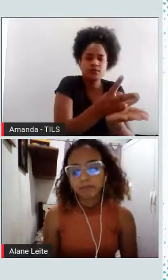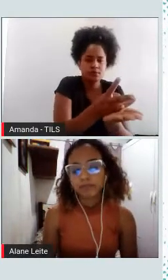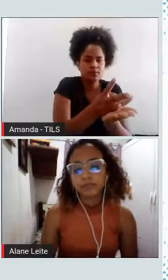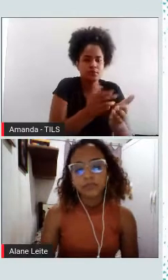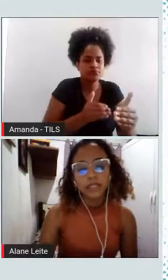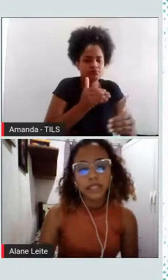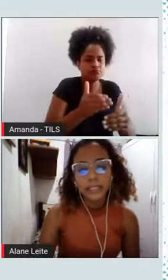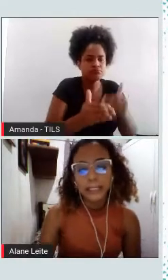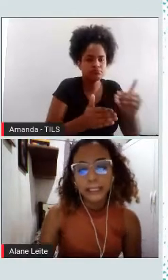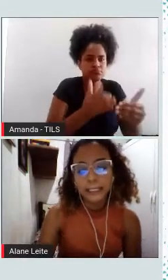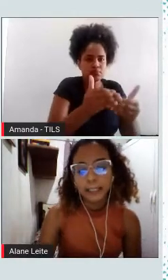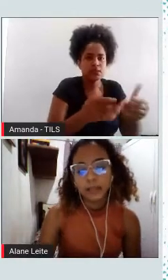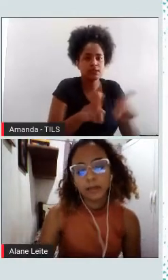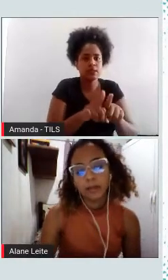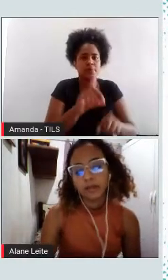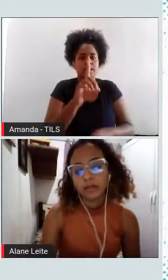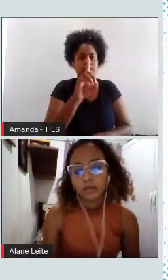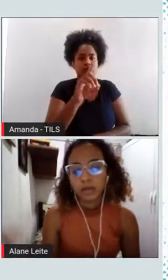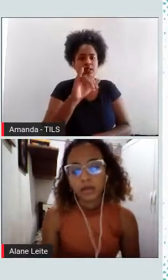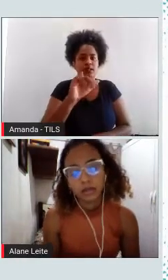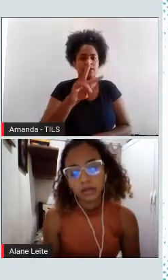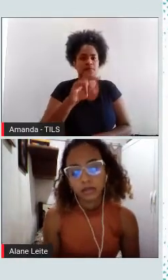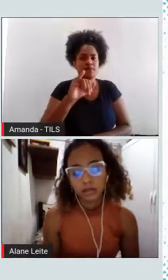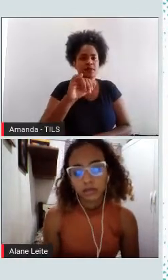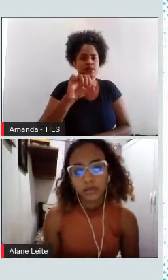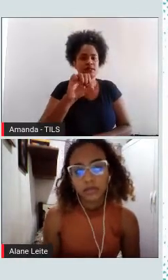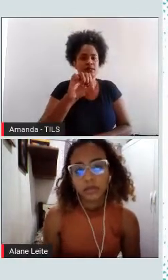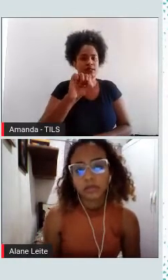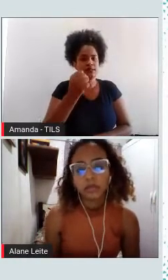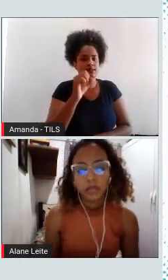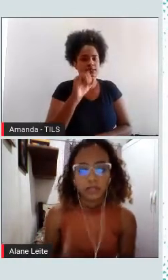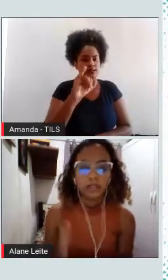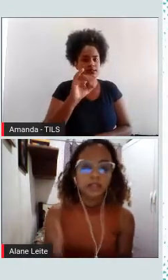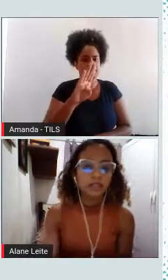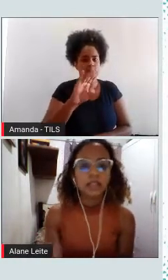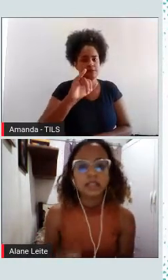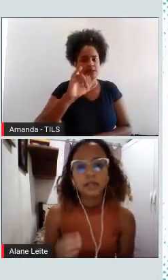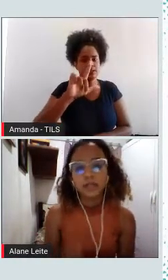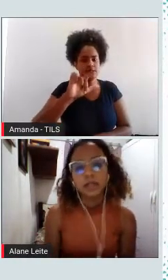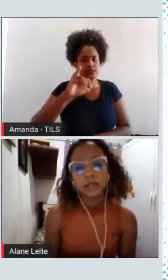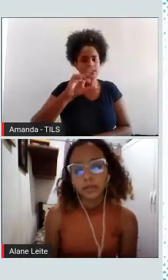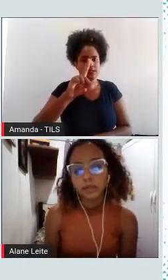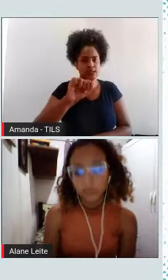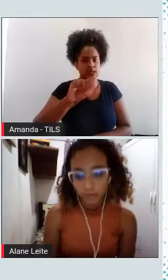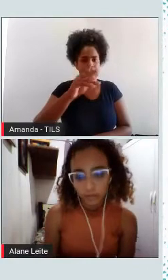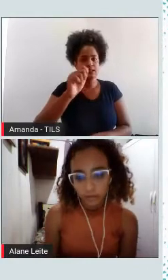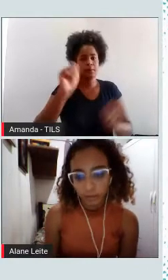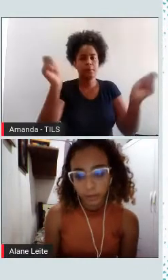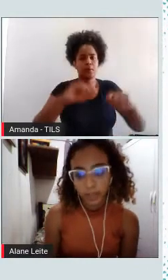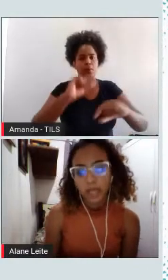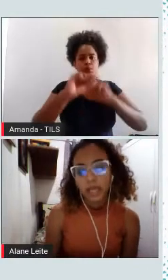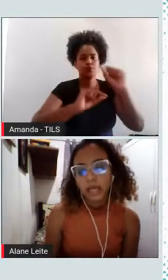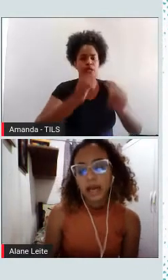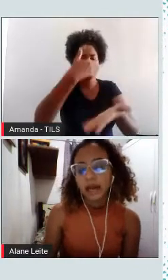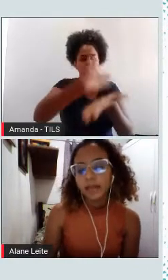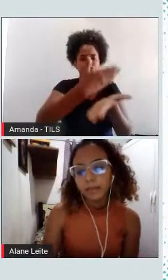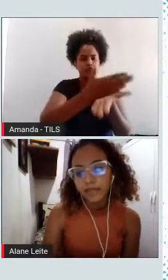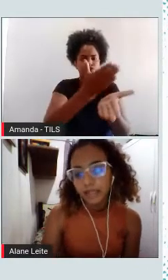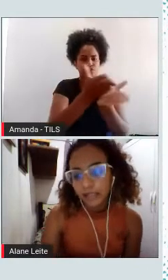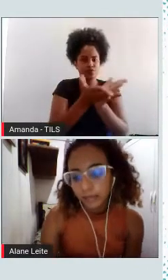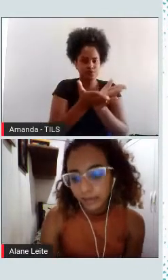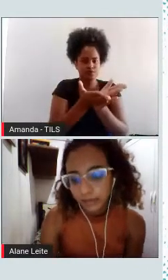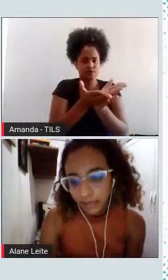dividida e não perde sua constituição. A gente divide, ela sempre vai ter a mesma constituição.